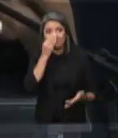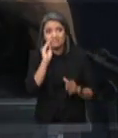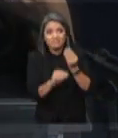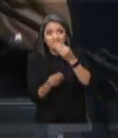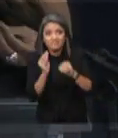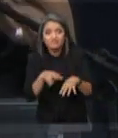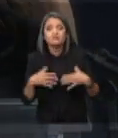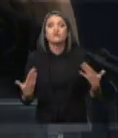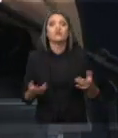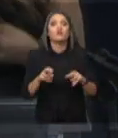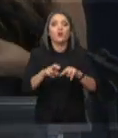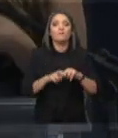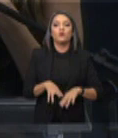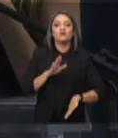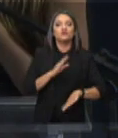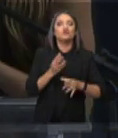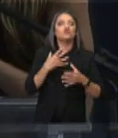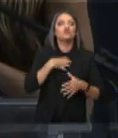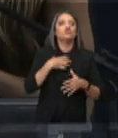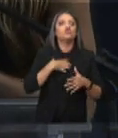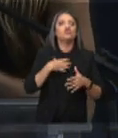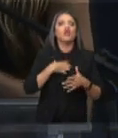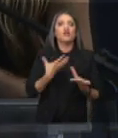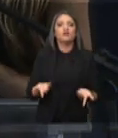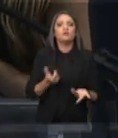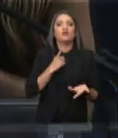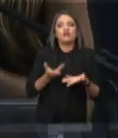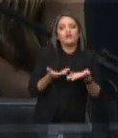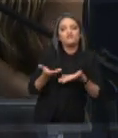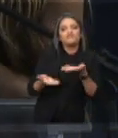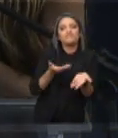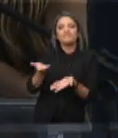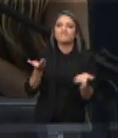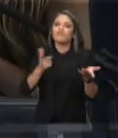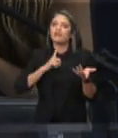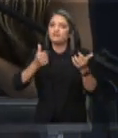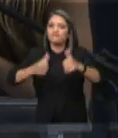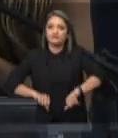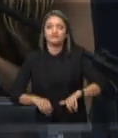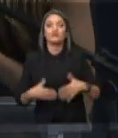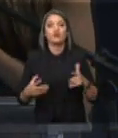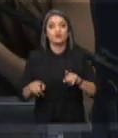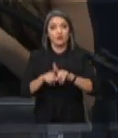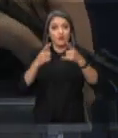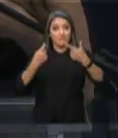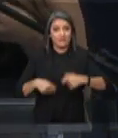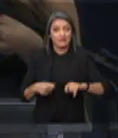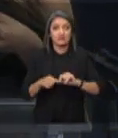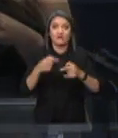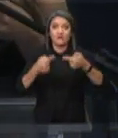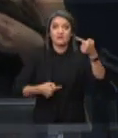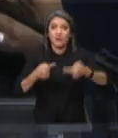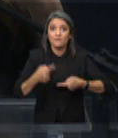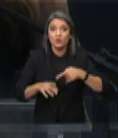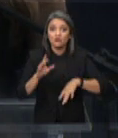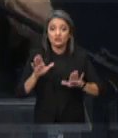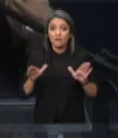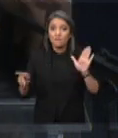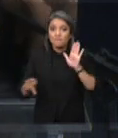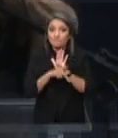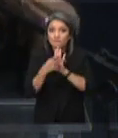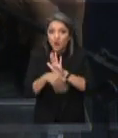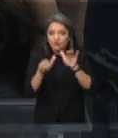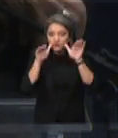reflete na tratativa com que esses órgãos têm com esta população então é preciso também desenvolver políticas específicas